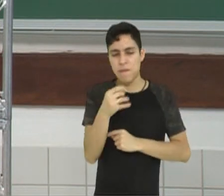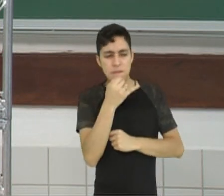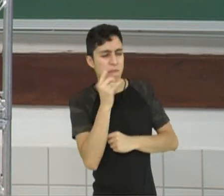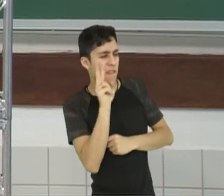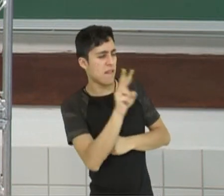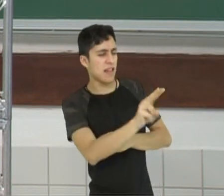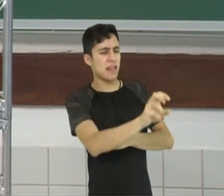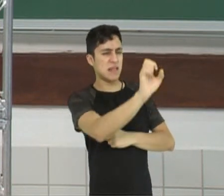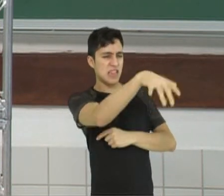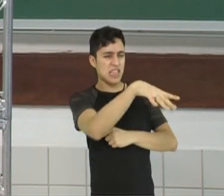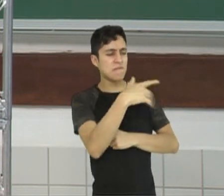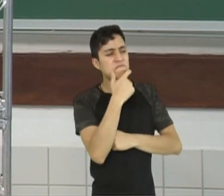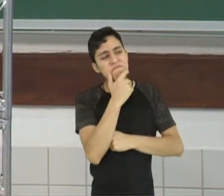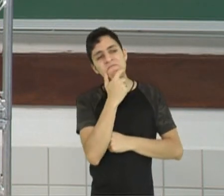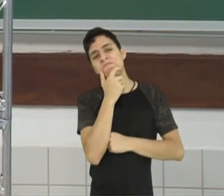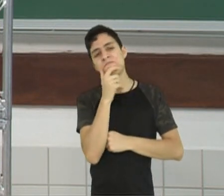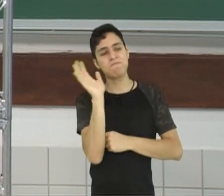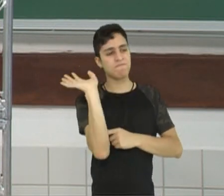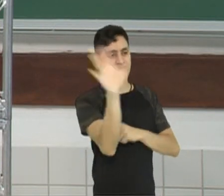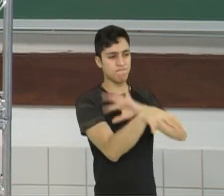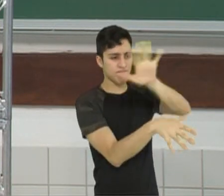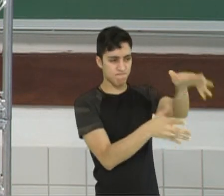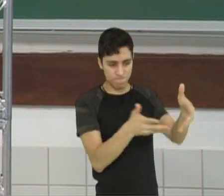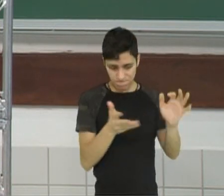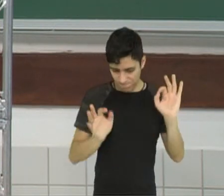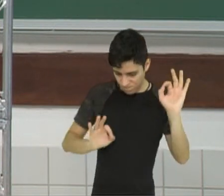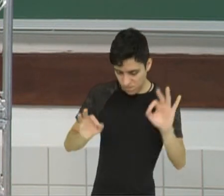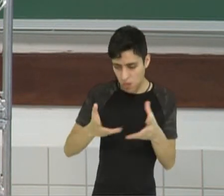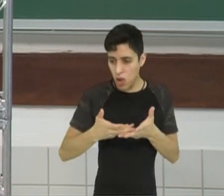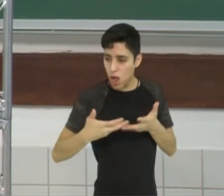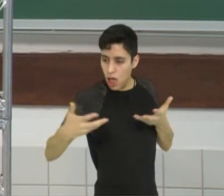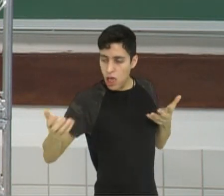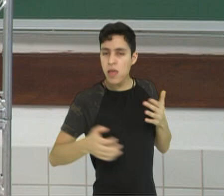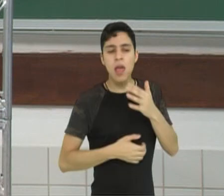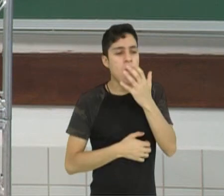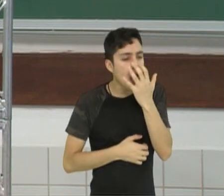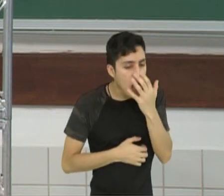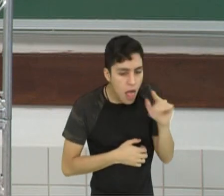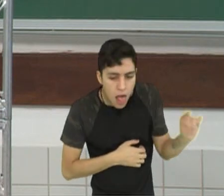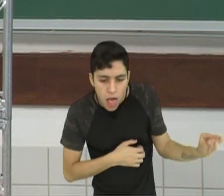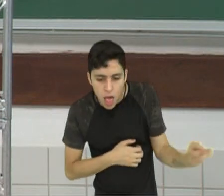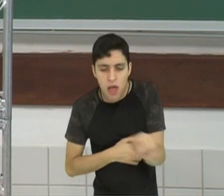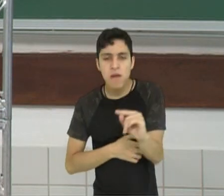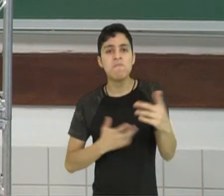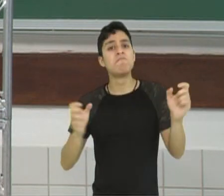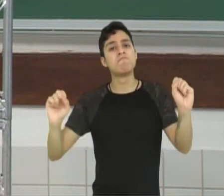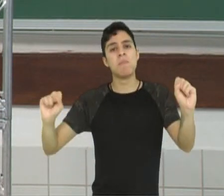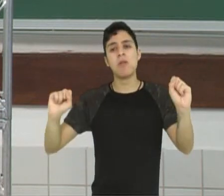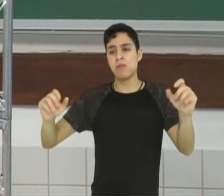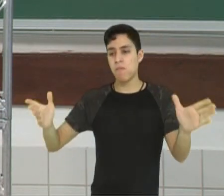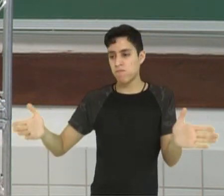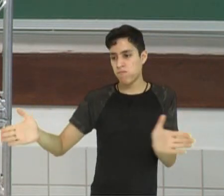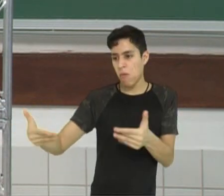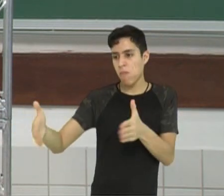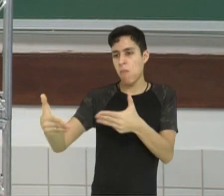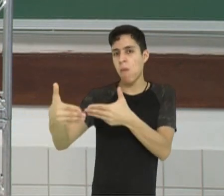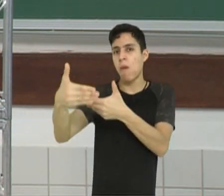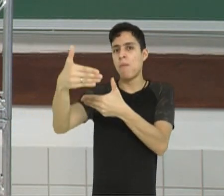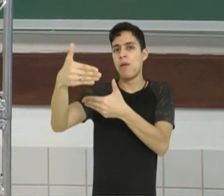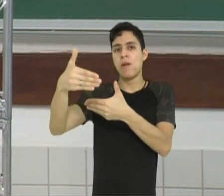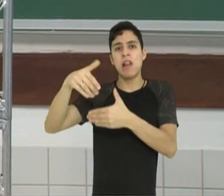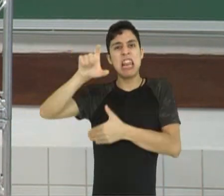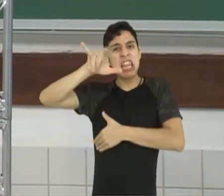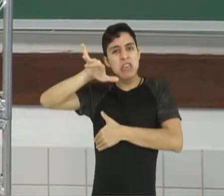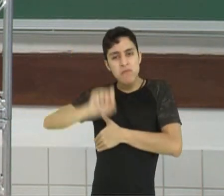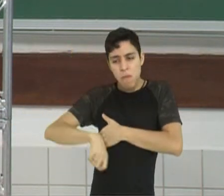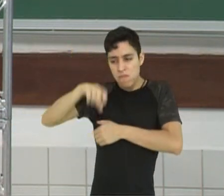ali descartado. Então, ele vai montar a exposição com um monte de lixo prensado, fazendo um labirinto, para fazer com que